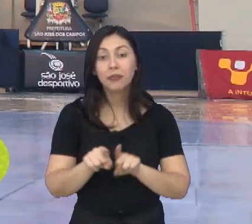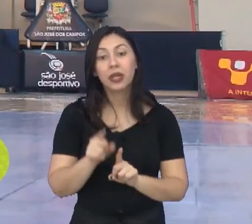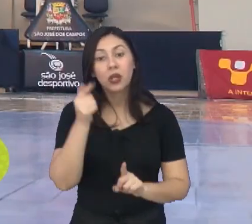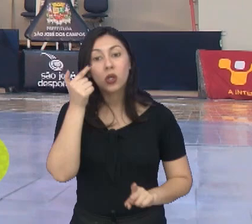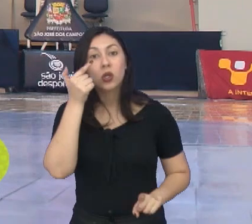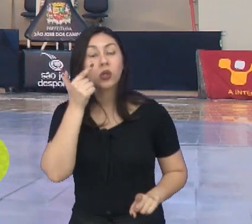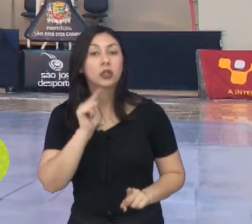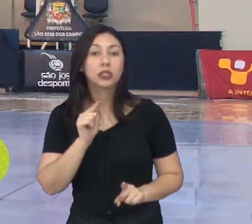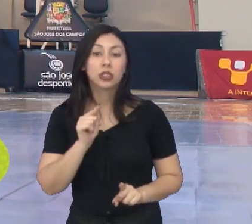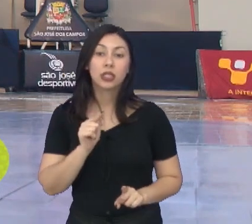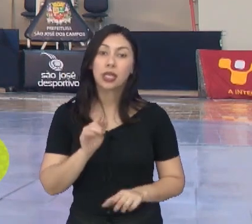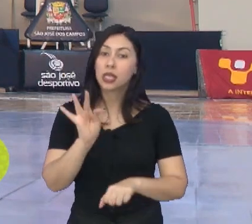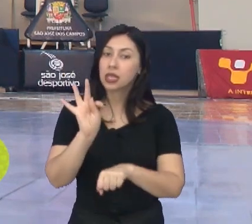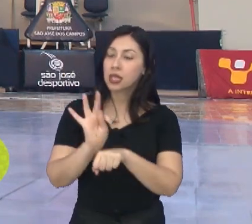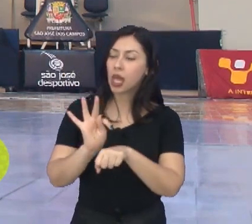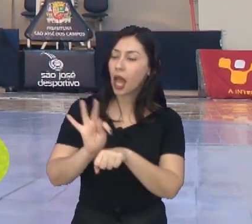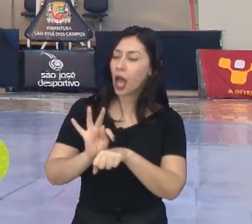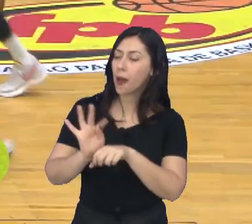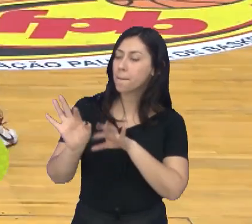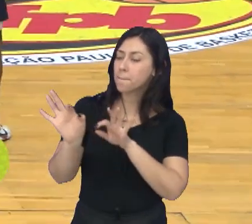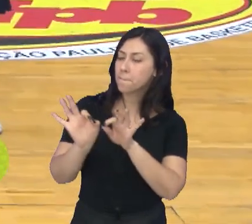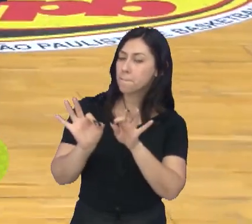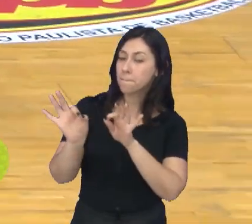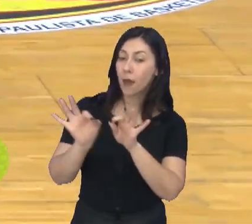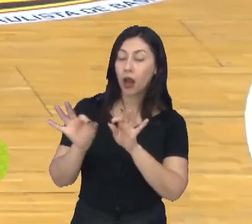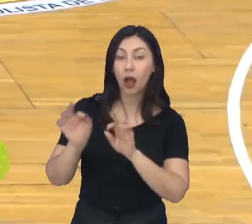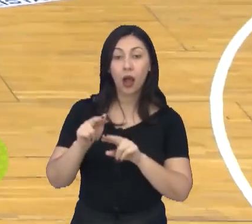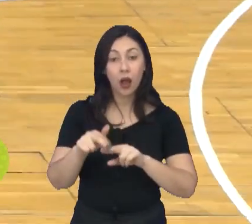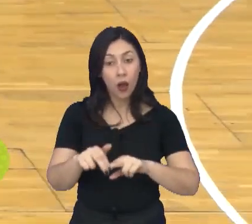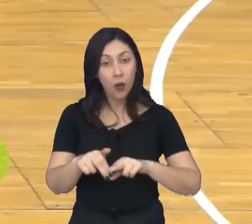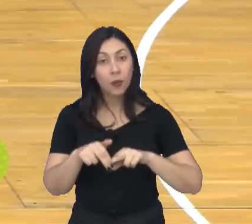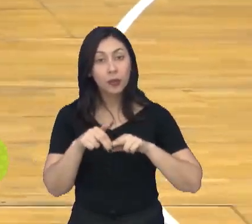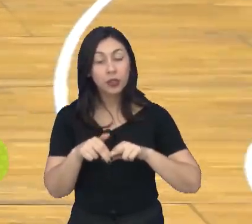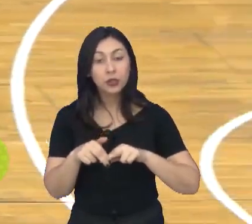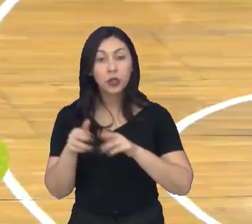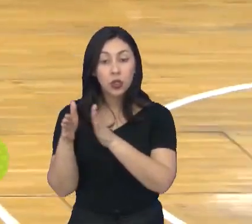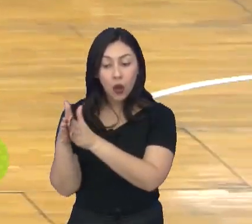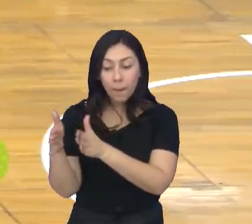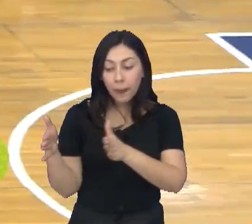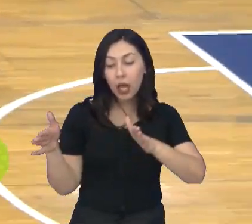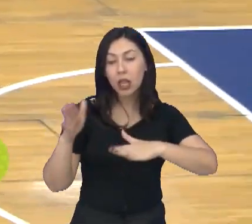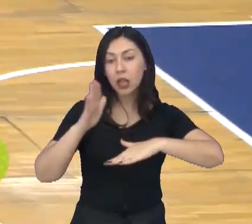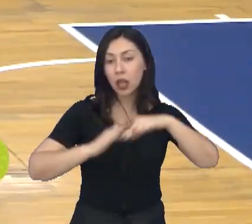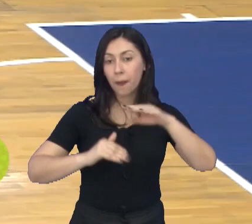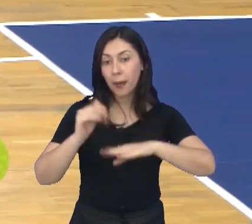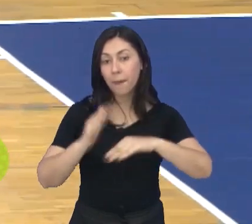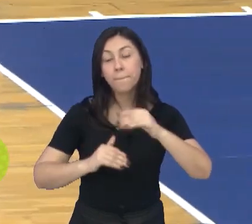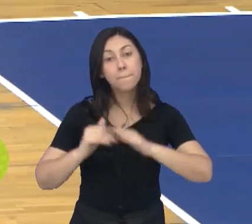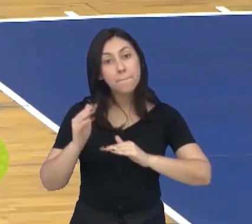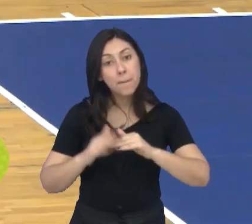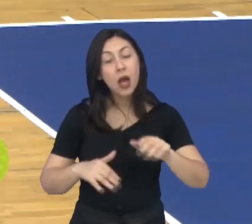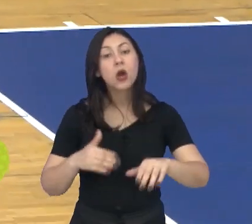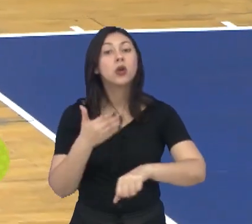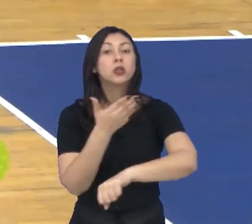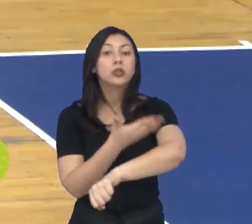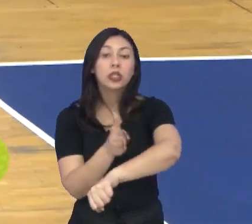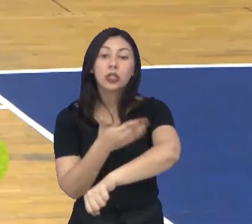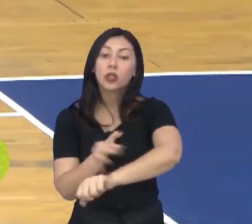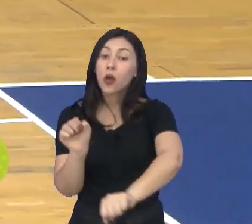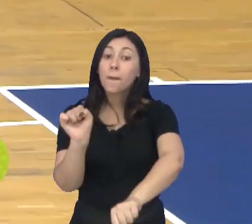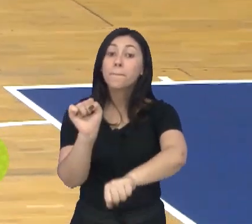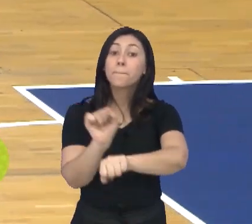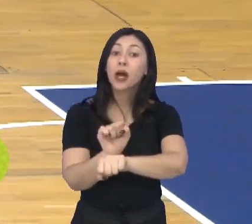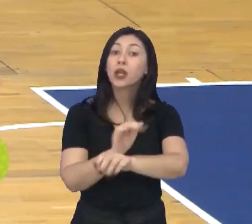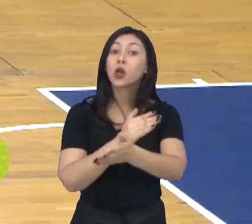os fundamentos técnicos da equipe. Por isso, durante as atividades, o treinador paralisa os exercícios e